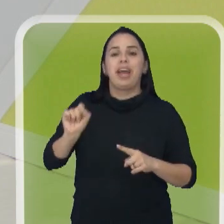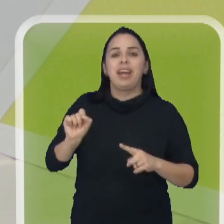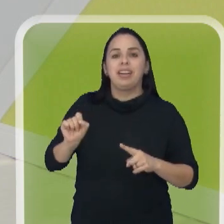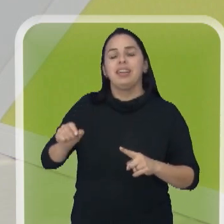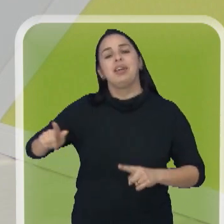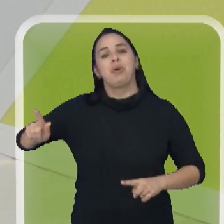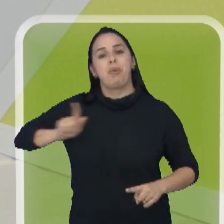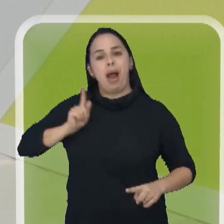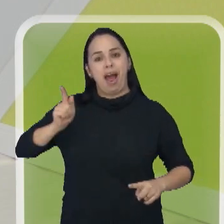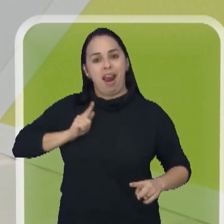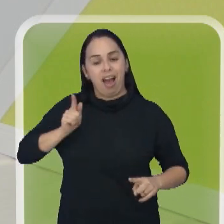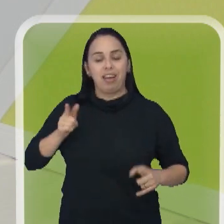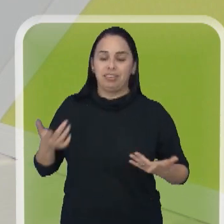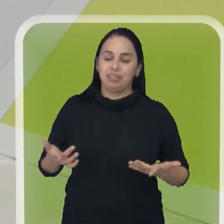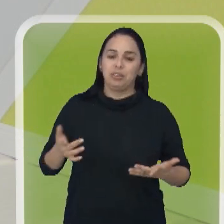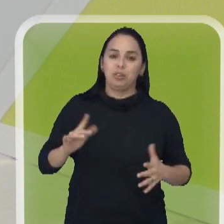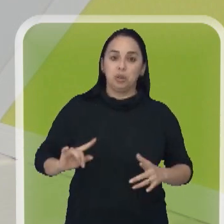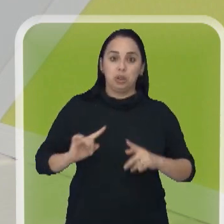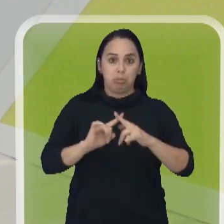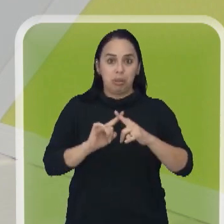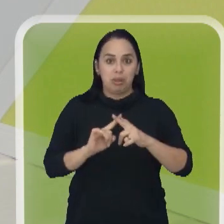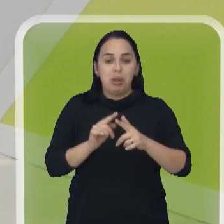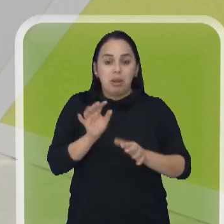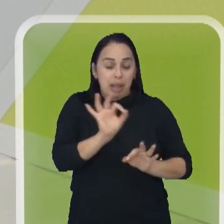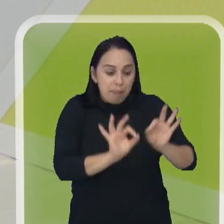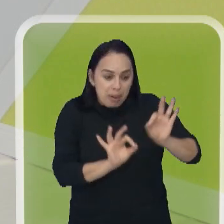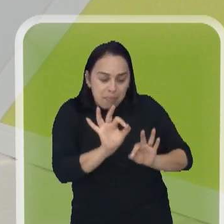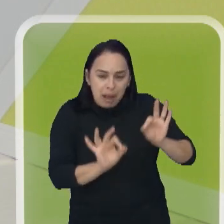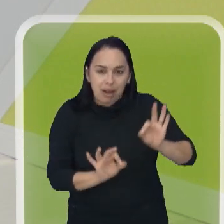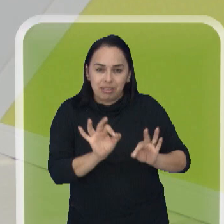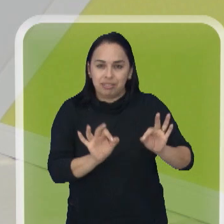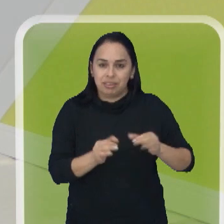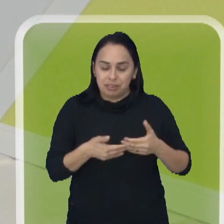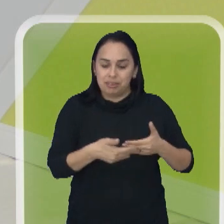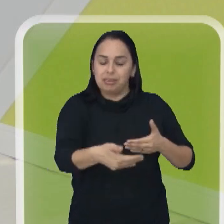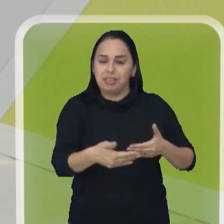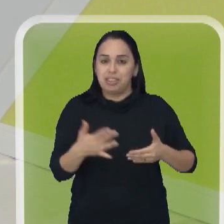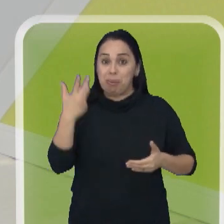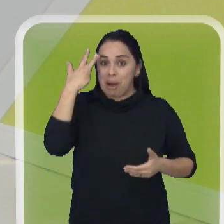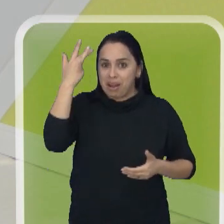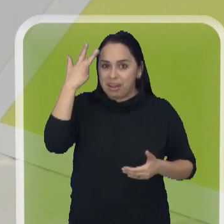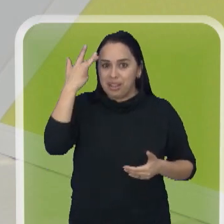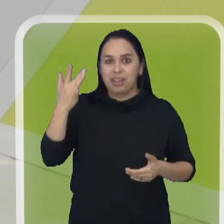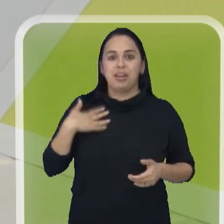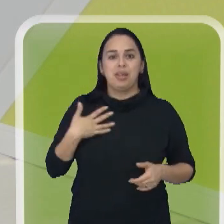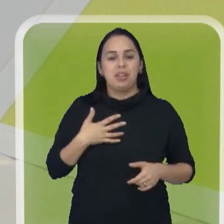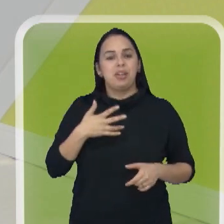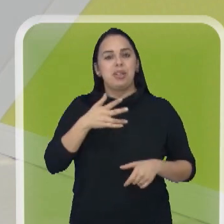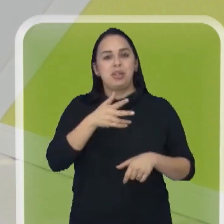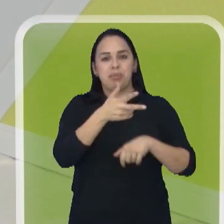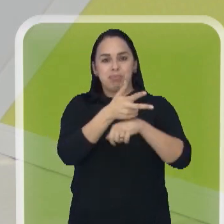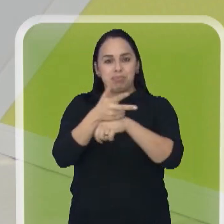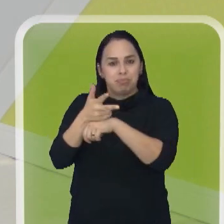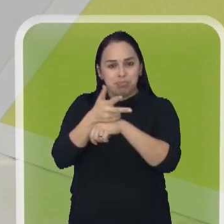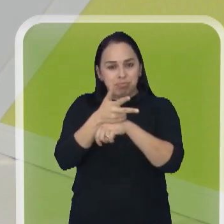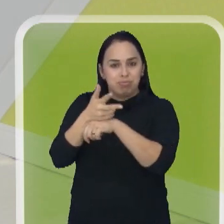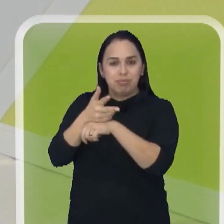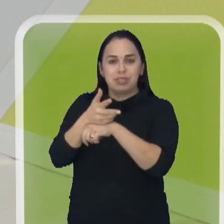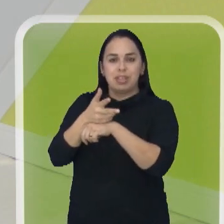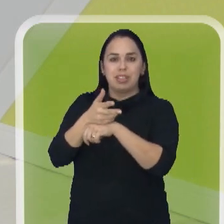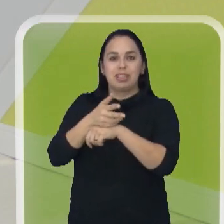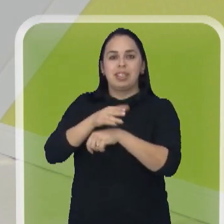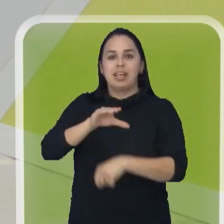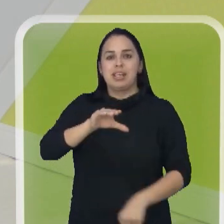de Guaratinguetá. O time está nos últimos preparativos para o jogo de amanhã. E o repórter Paulo Ricardo e o cinegrafista